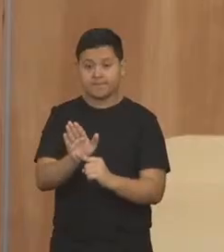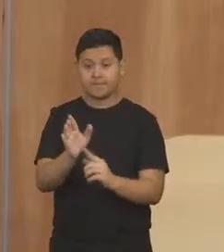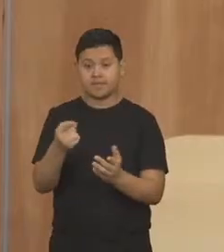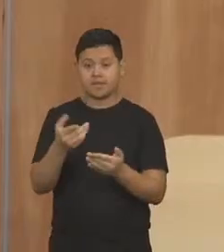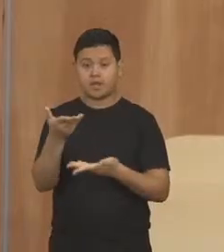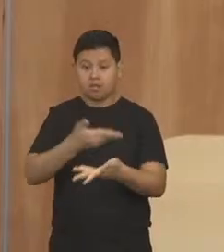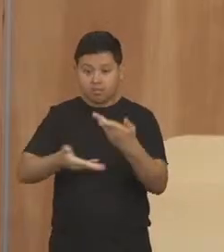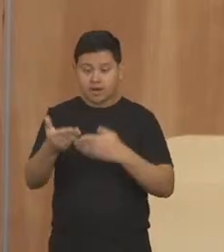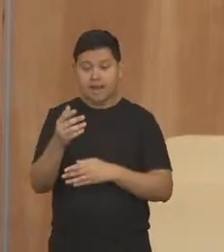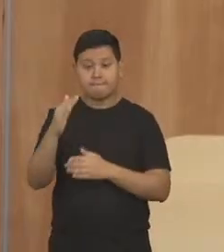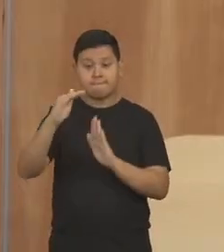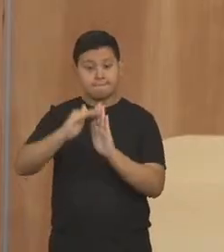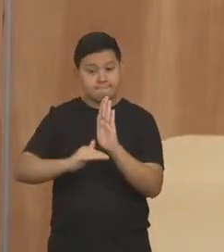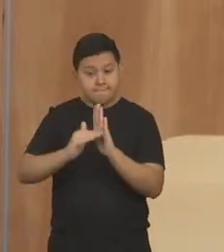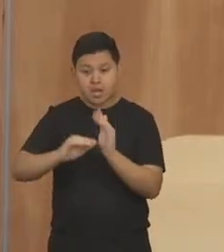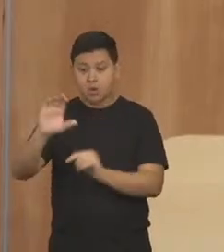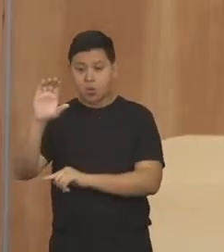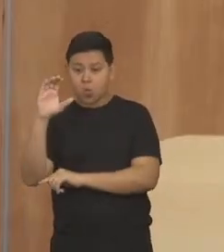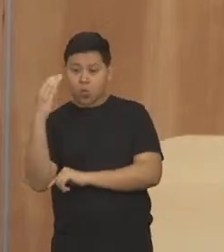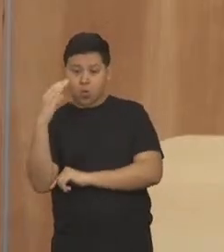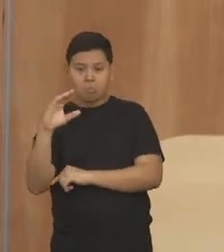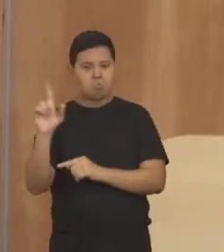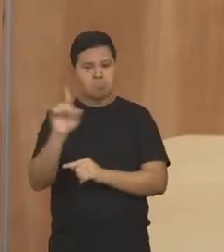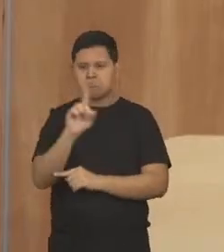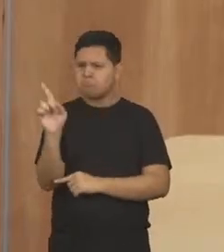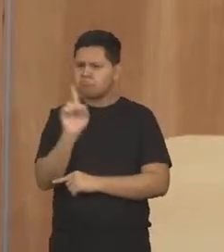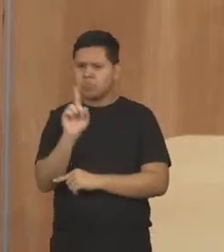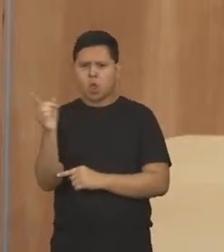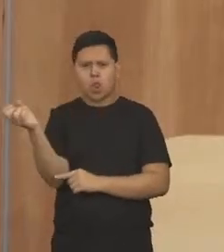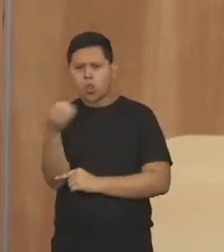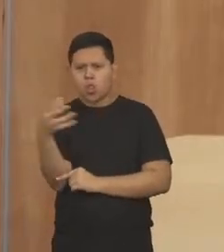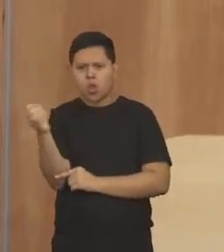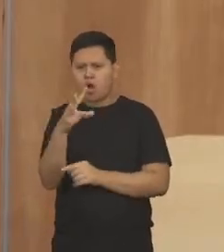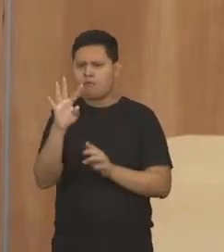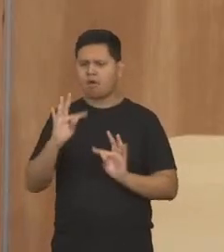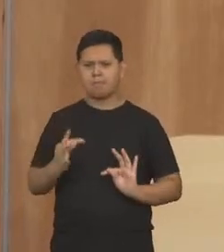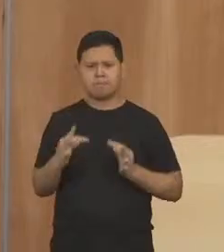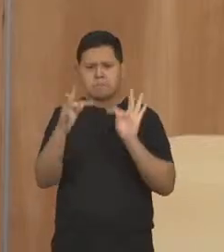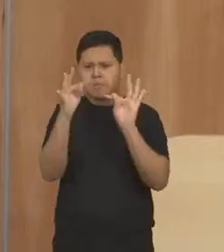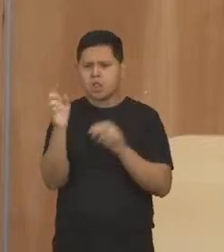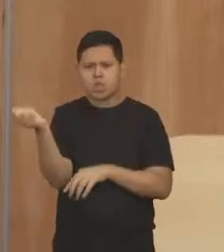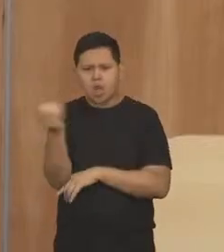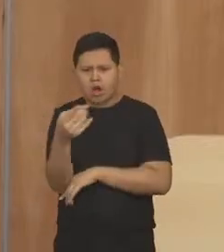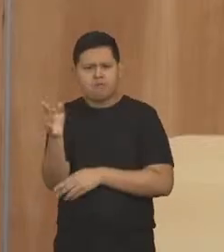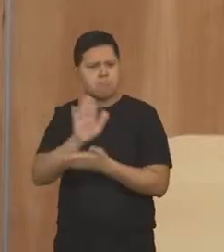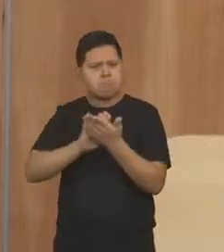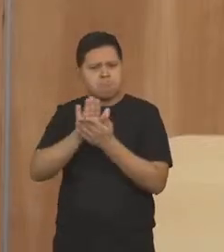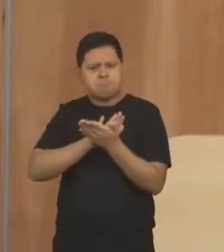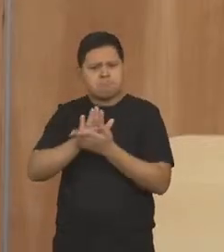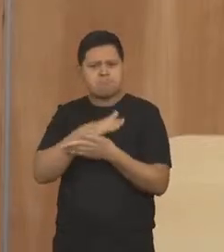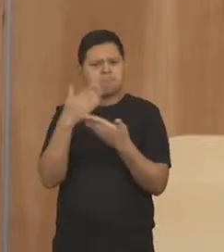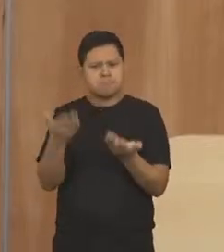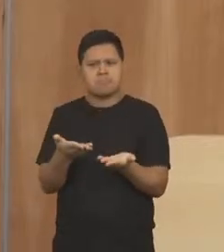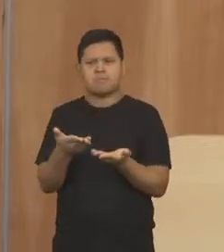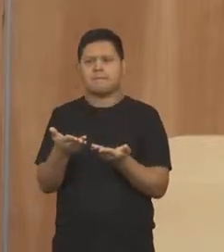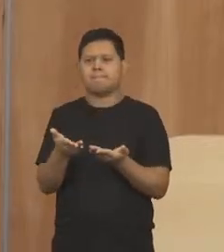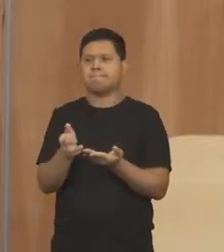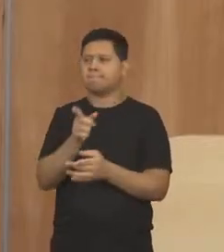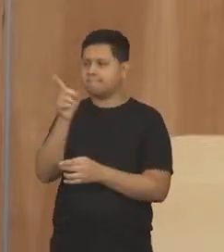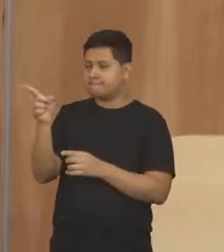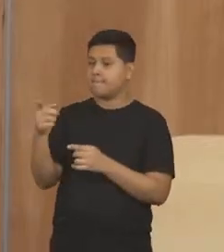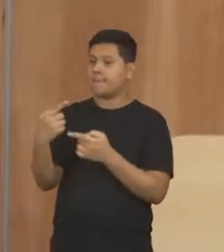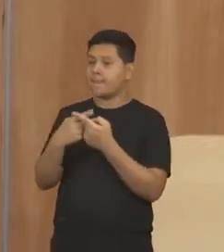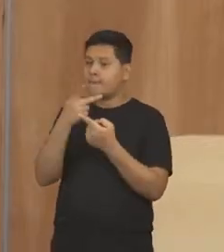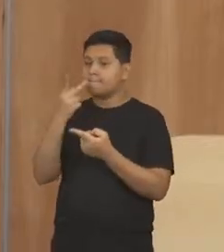no COI, para não anunciar nenhuma tecnologia que foi desenvolvida pela Prefeitura. Se inaugurou assim, se noticiou a Muralha Paulista,